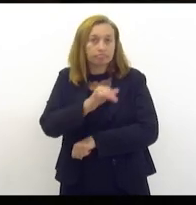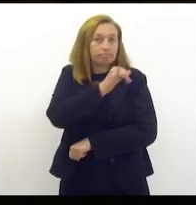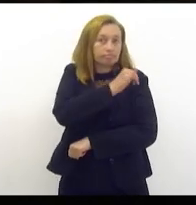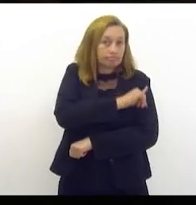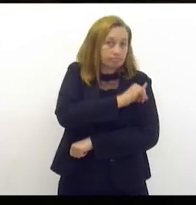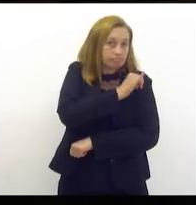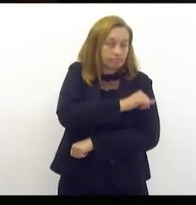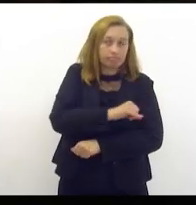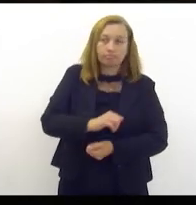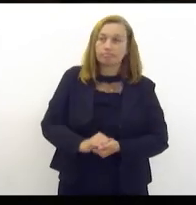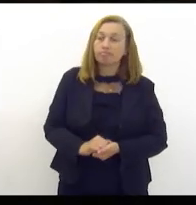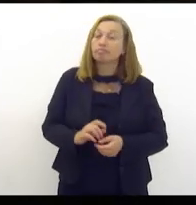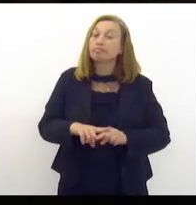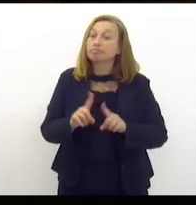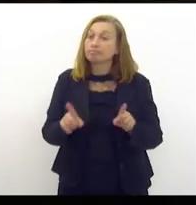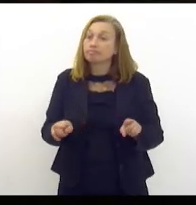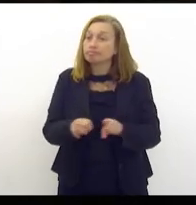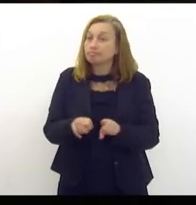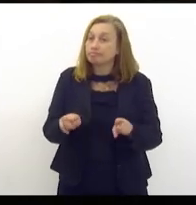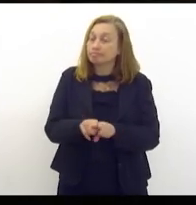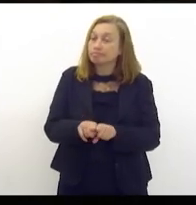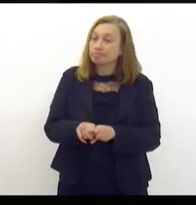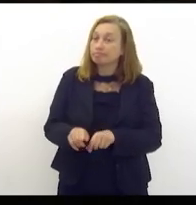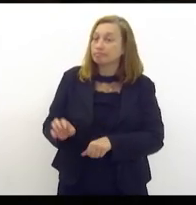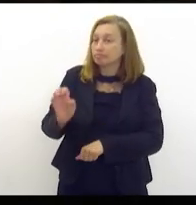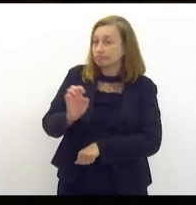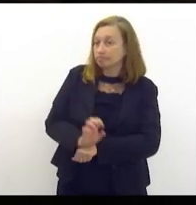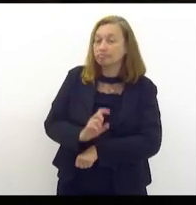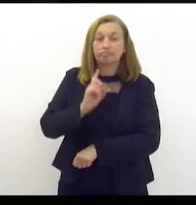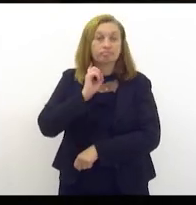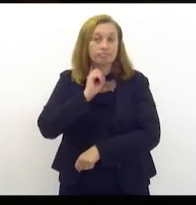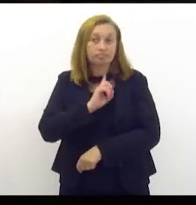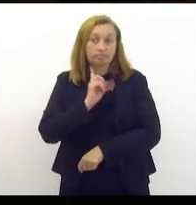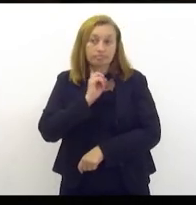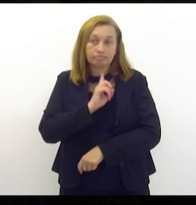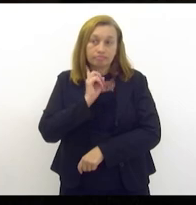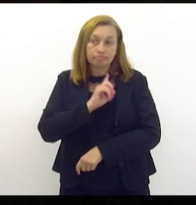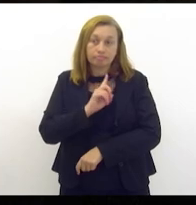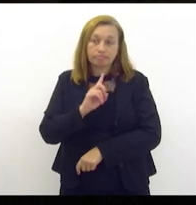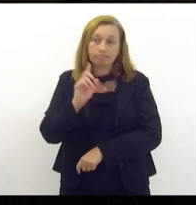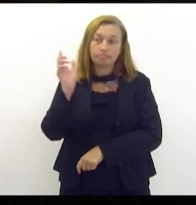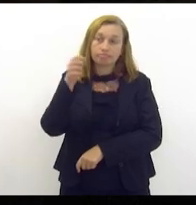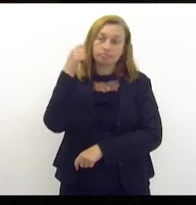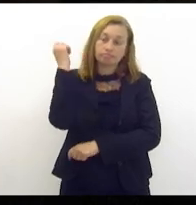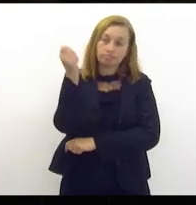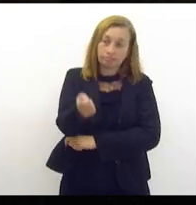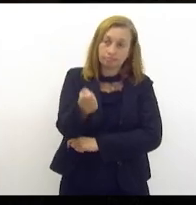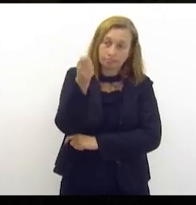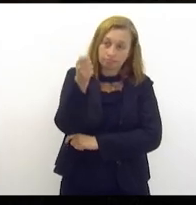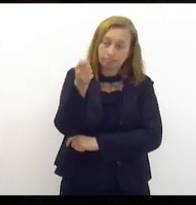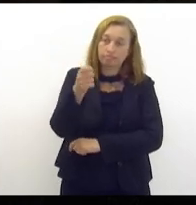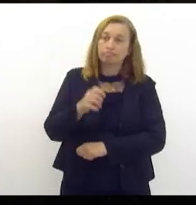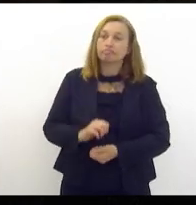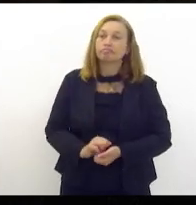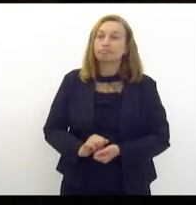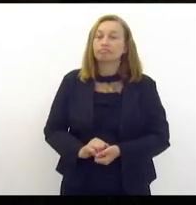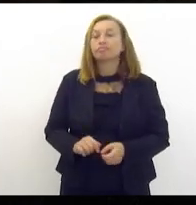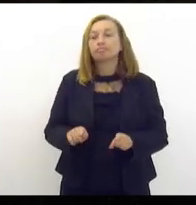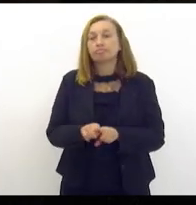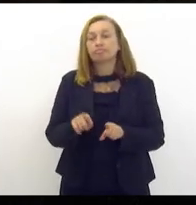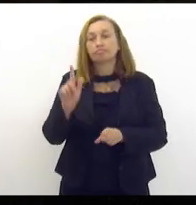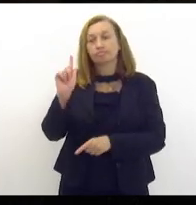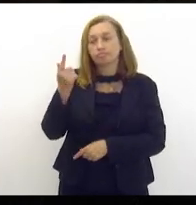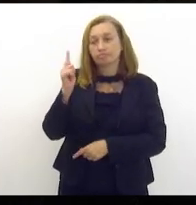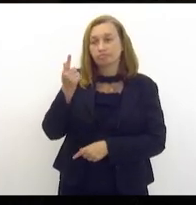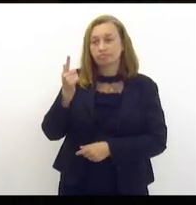Janeiro, mas também ao Estado de Minas Gerais, do Rio Grande do Sul e de